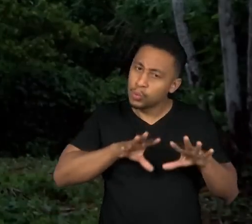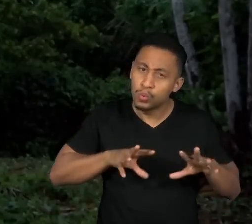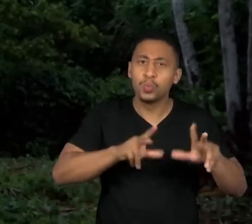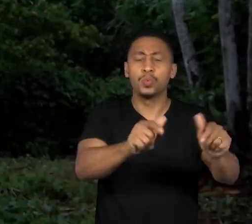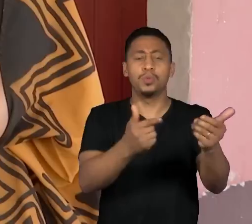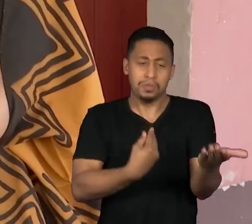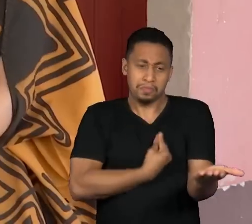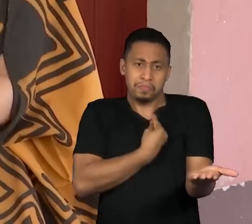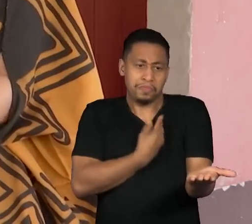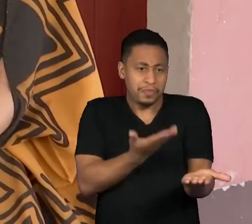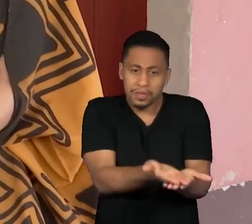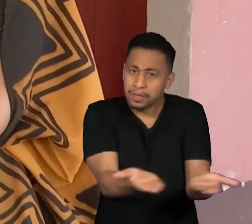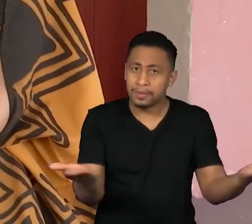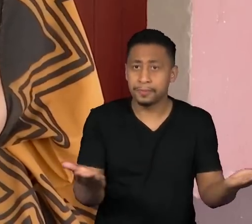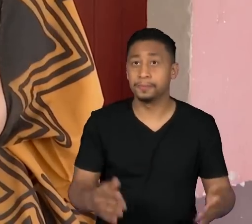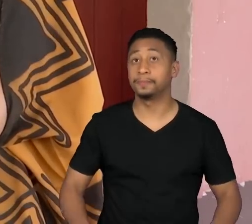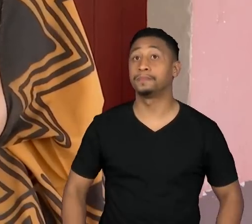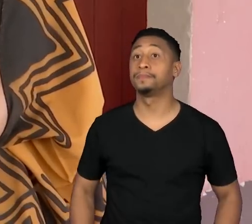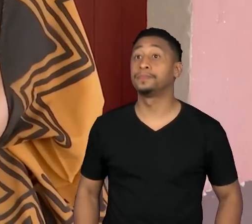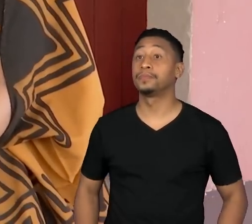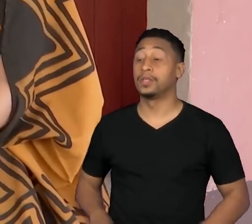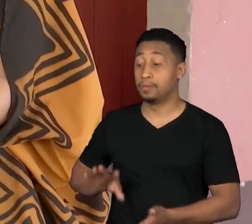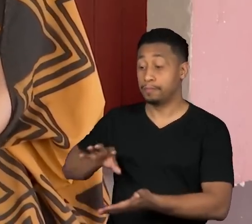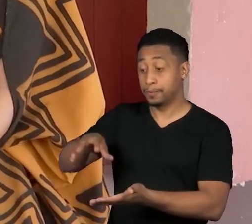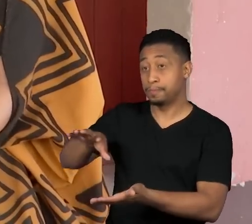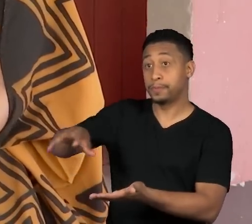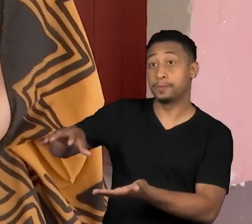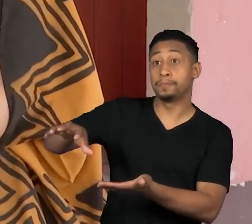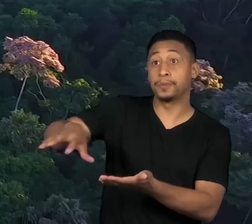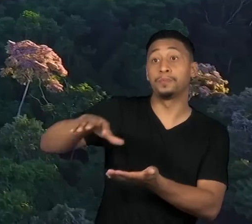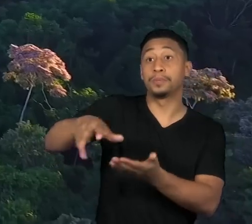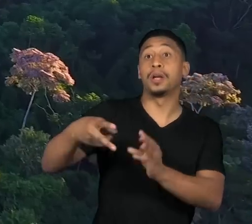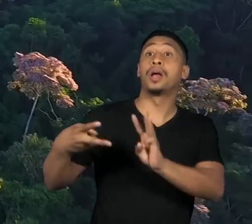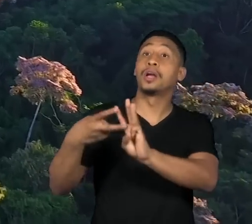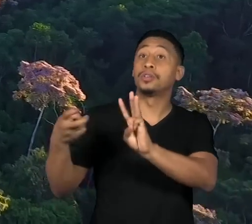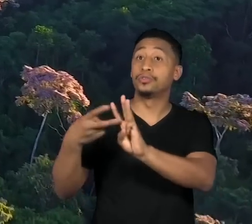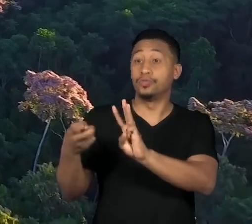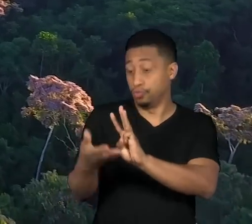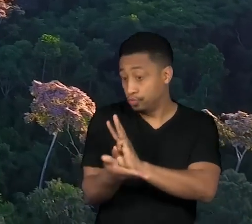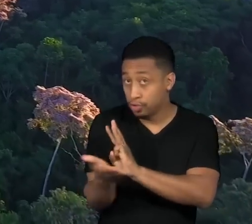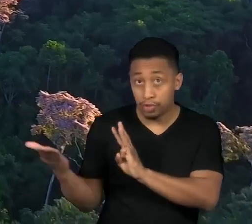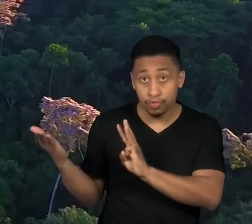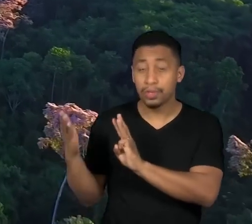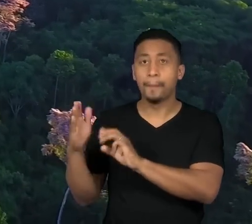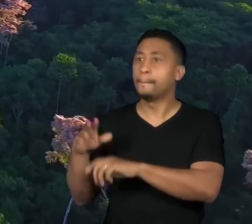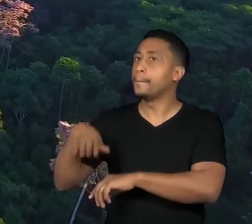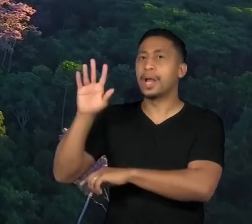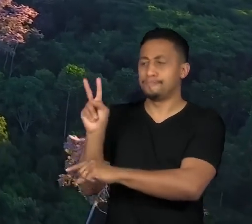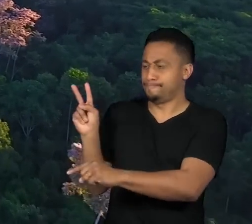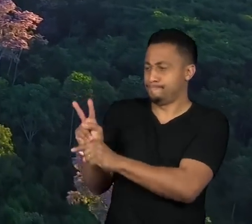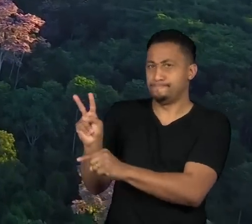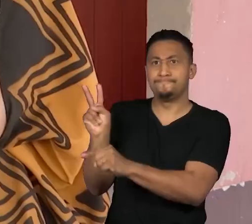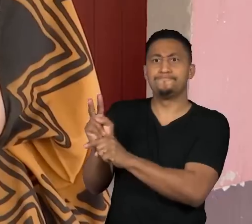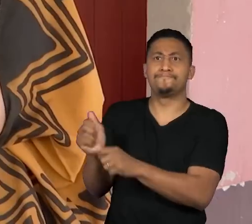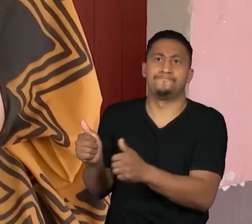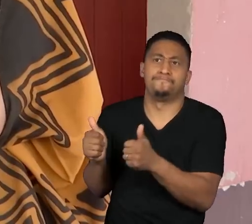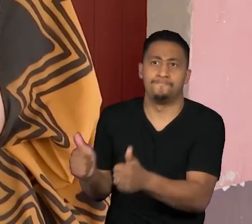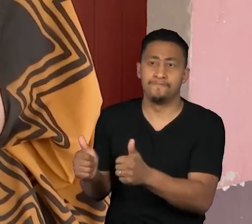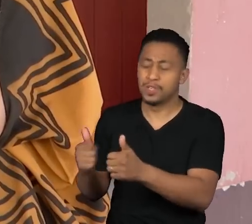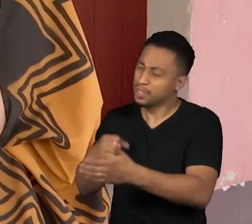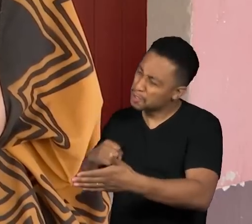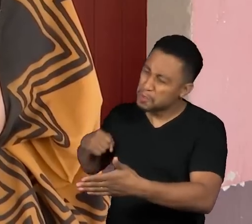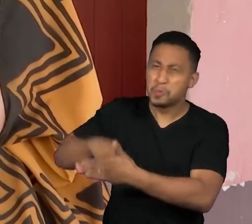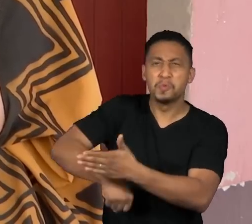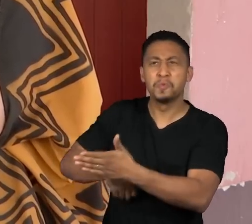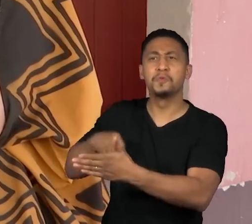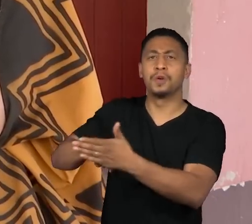eu sobrevivo. São das comunidades indígenas que são as maiores preservações que existem hoje. A gente luta pro